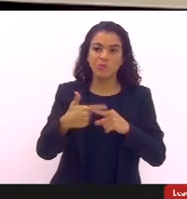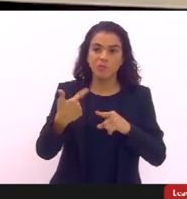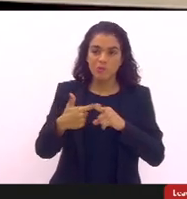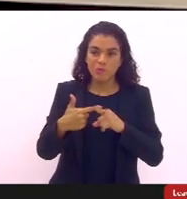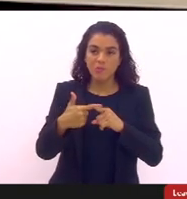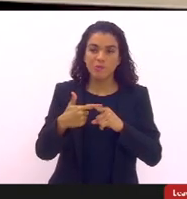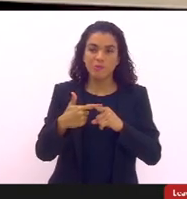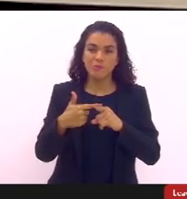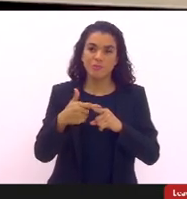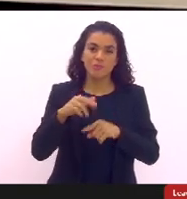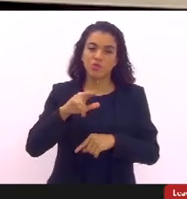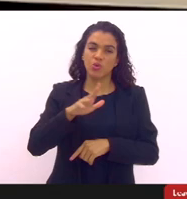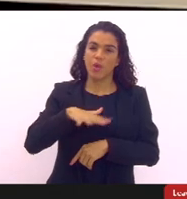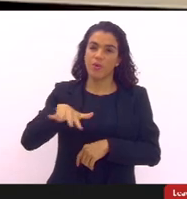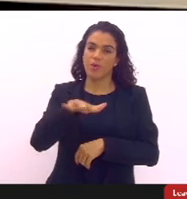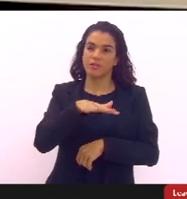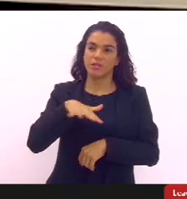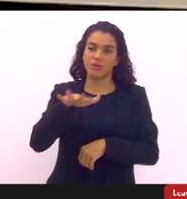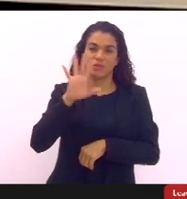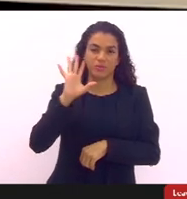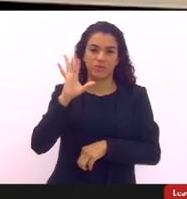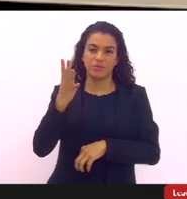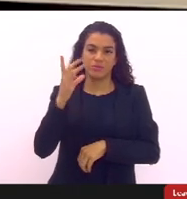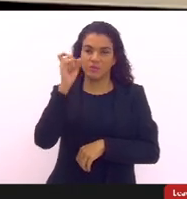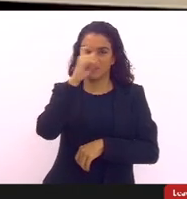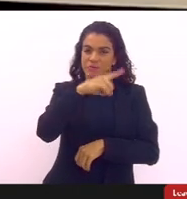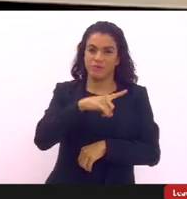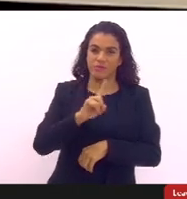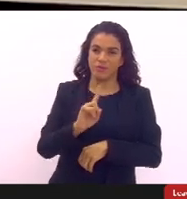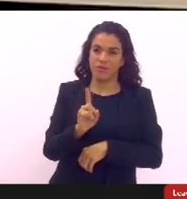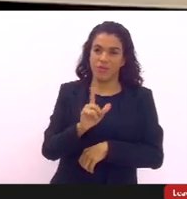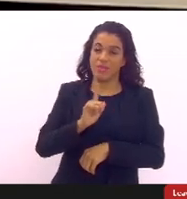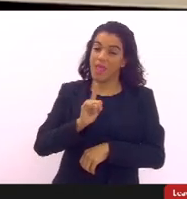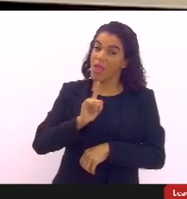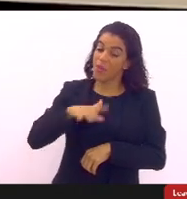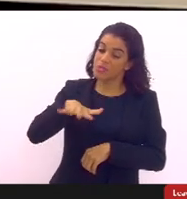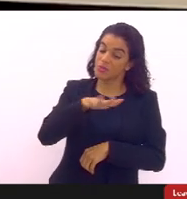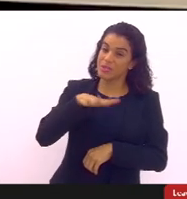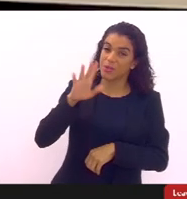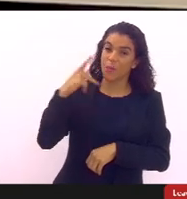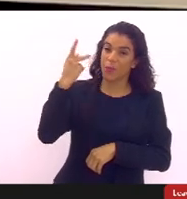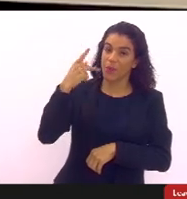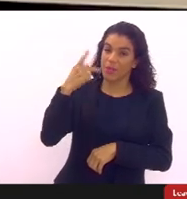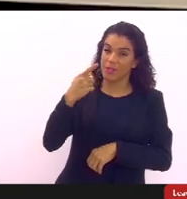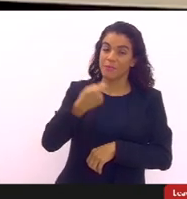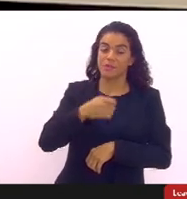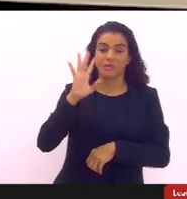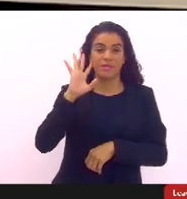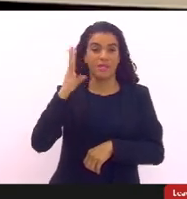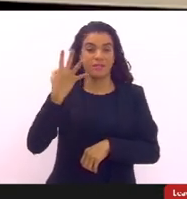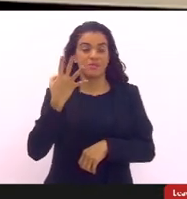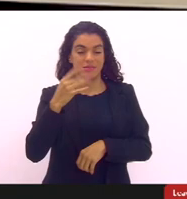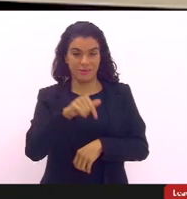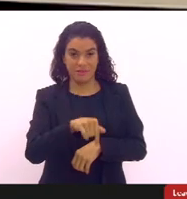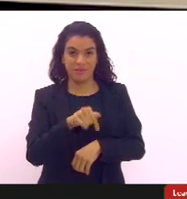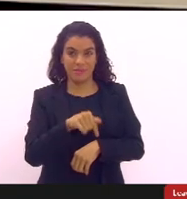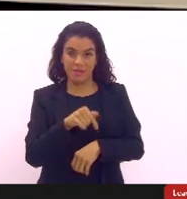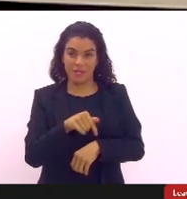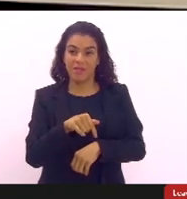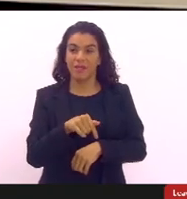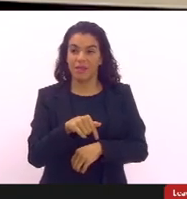acho que não é uma questão de difícil solução, né? Eu acho que tem uma questão aí política, uma decisão que precisa ser tomada, e por